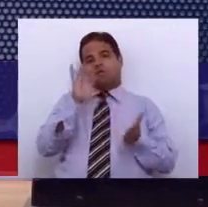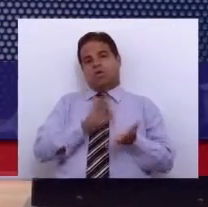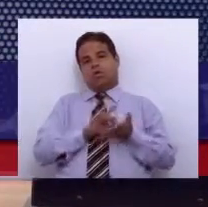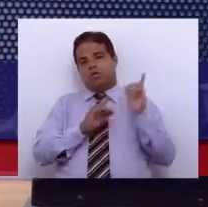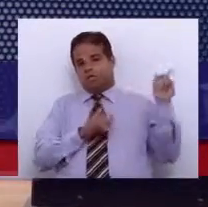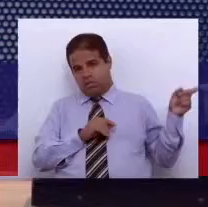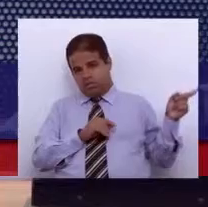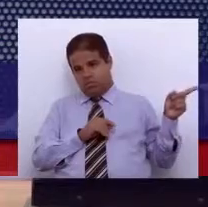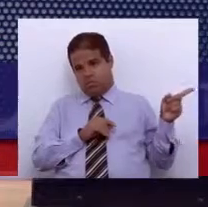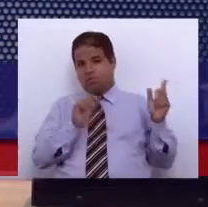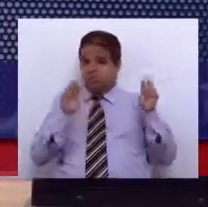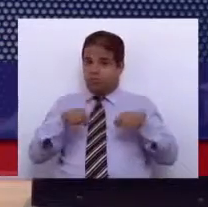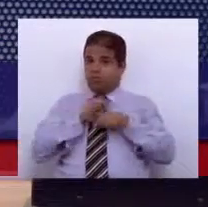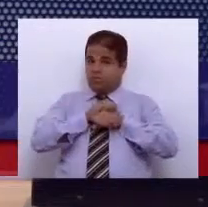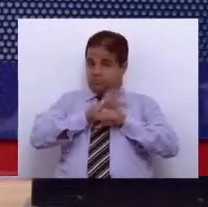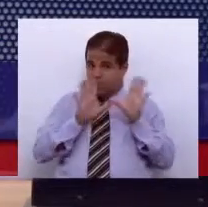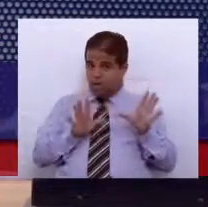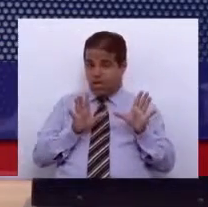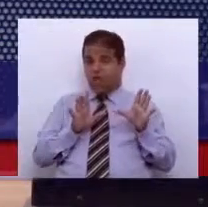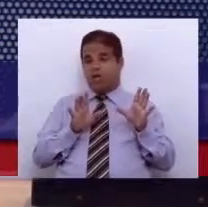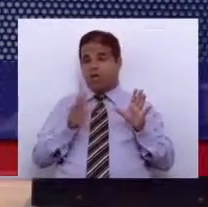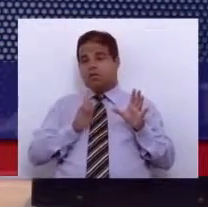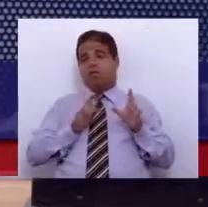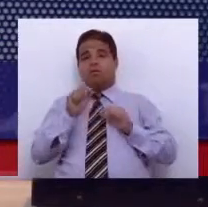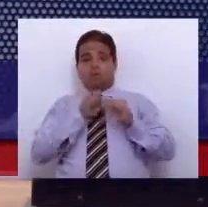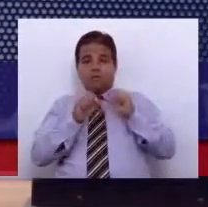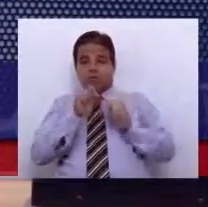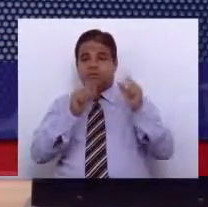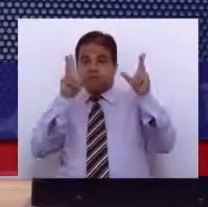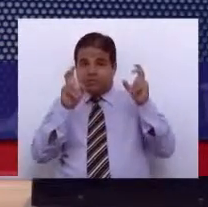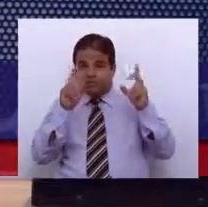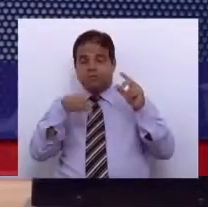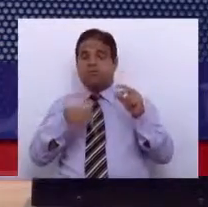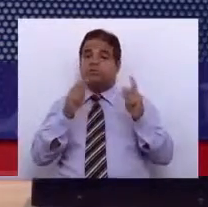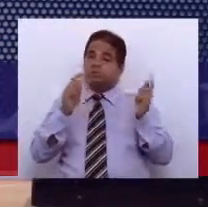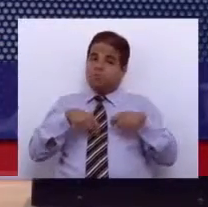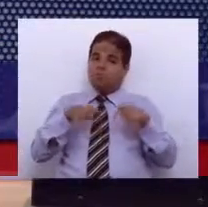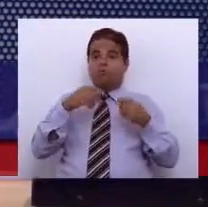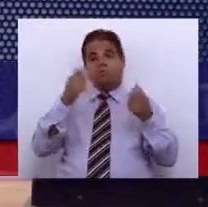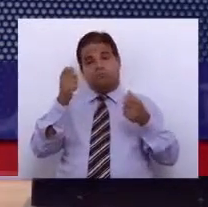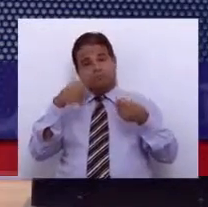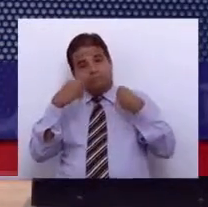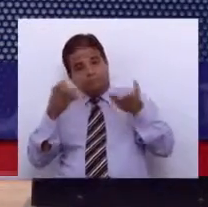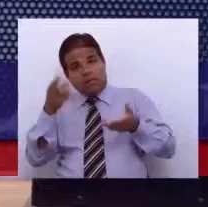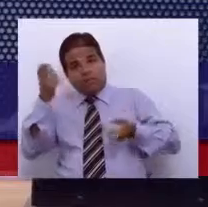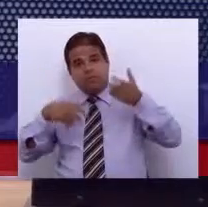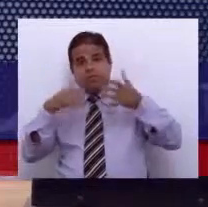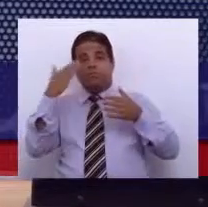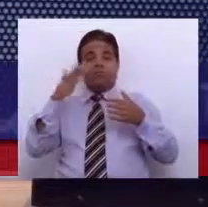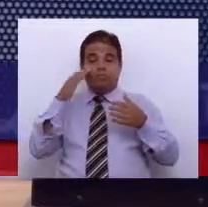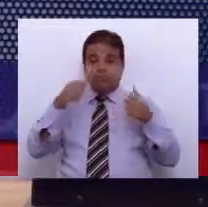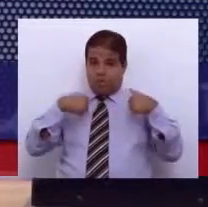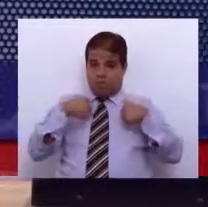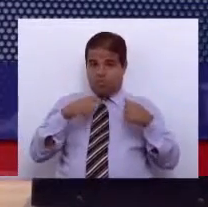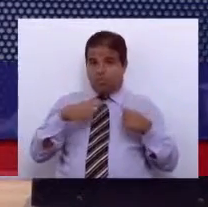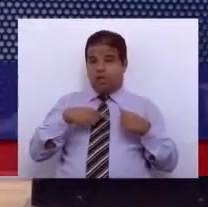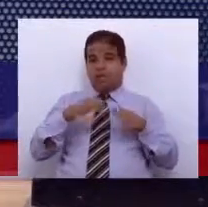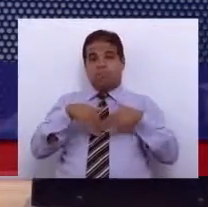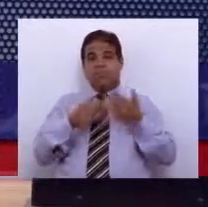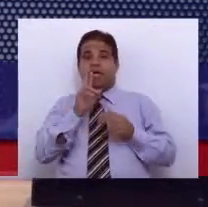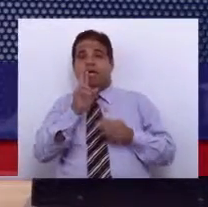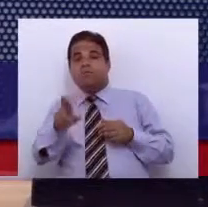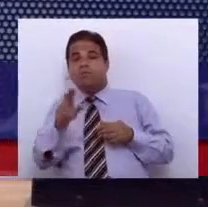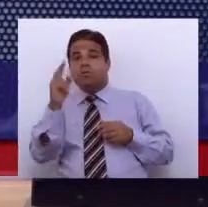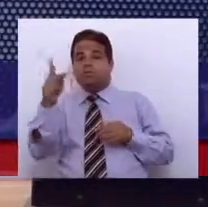para deixar bem claro é que uma questão que compete à secretaria de governo eu posso até dar uma explicação do entendimento que eu tenho mas acho que a resposta